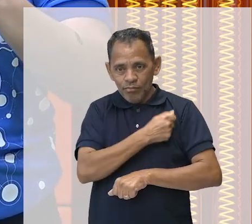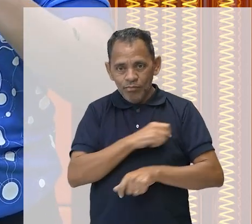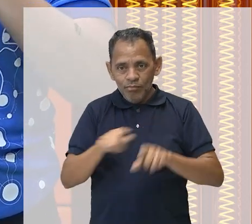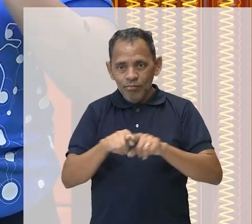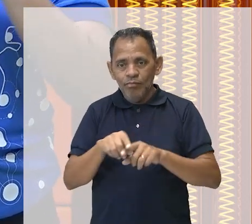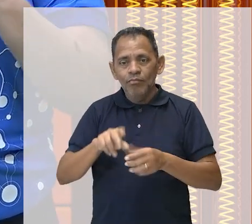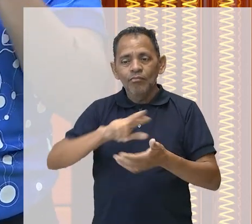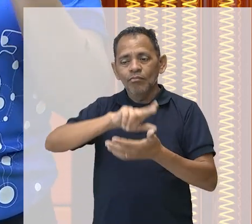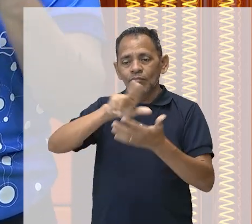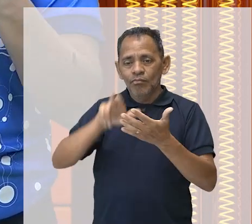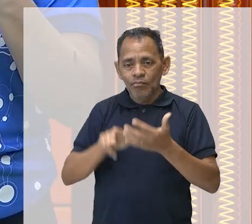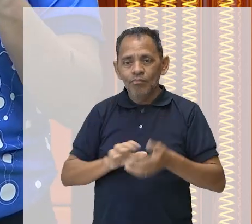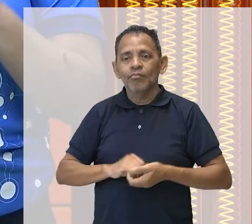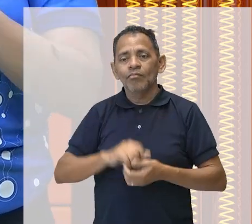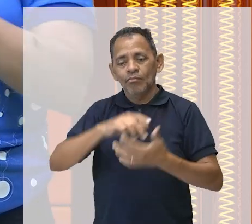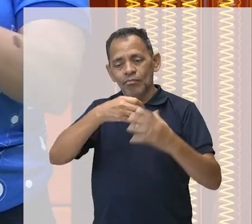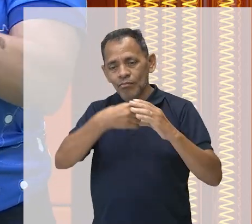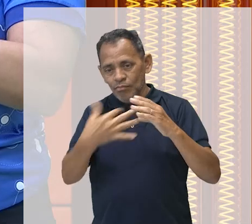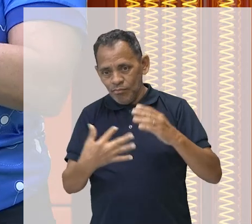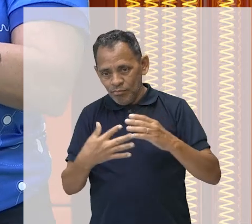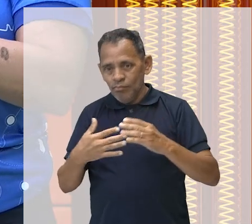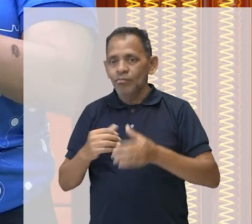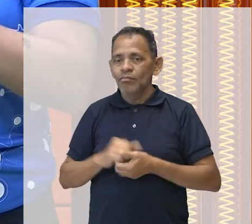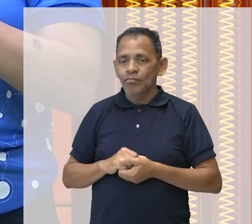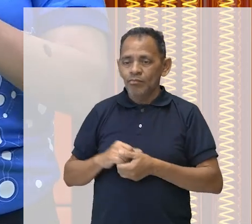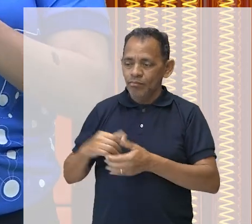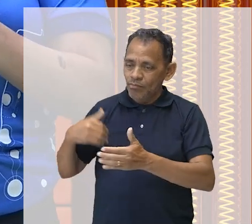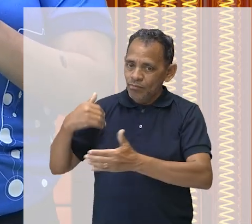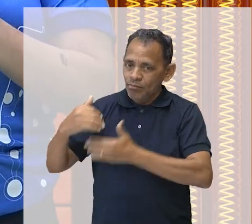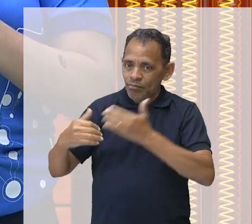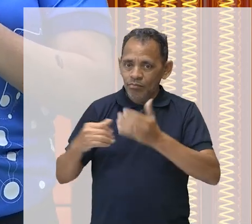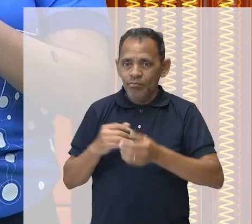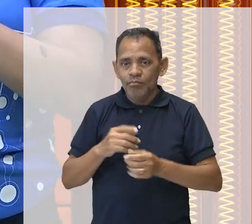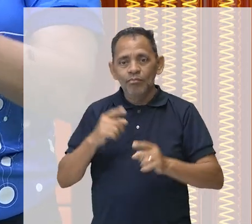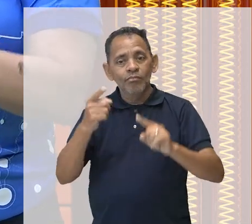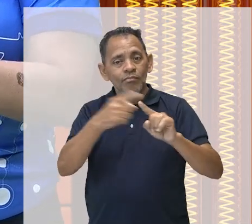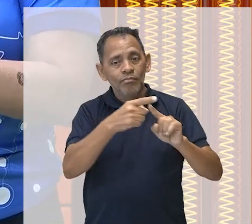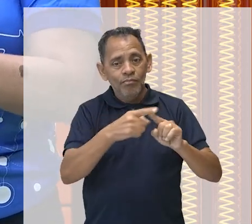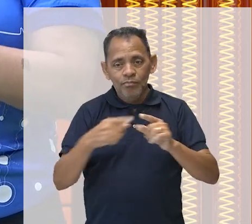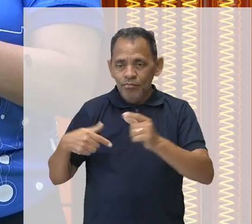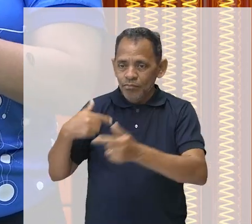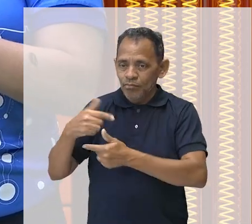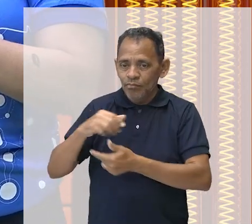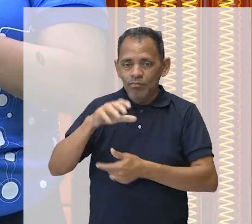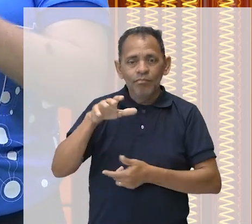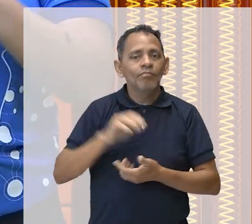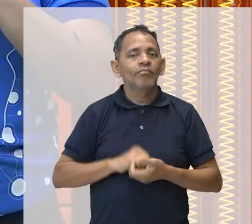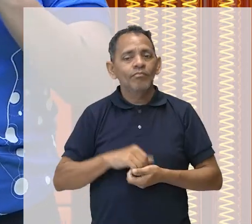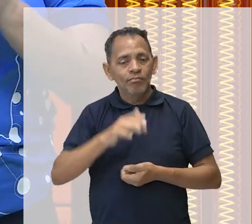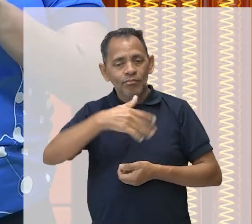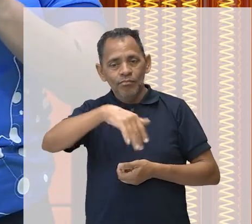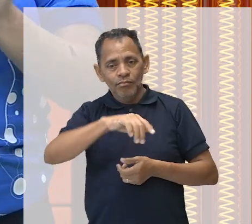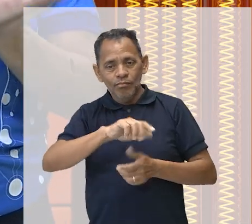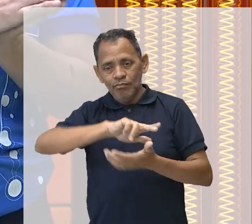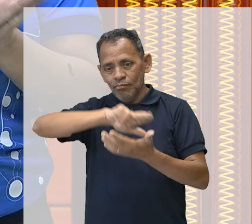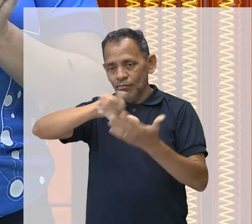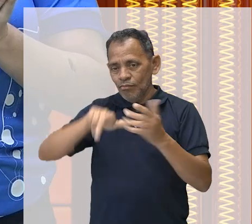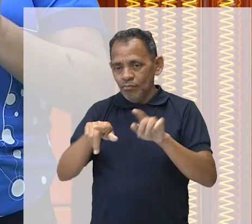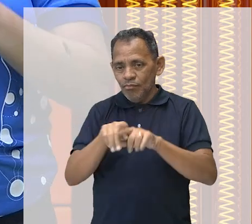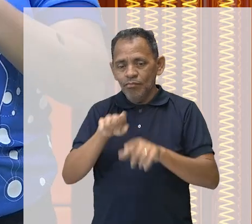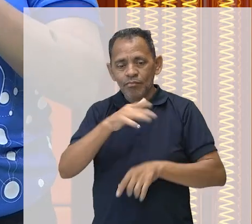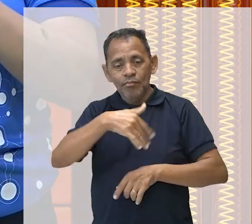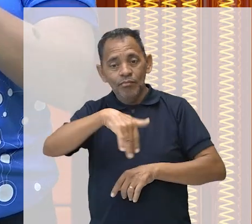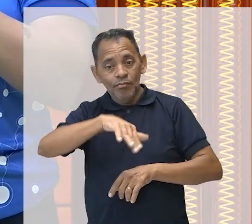que acabou desenvolvendo o modo de trabalho ali de diversas áreas. Tá? E já na parte